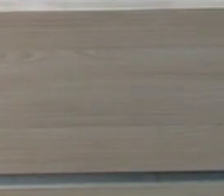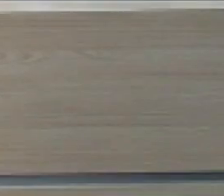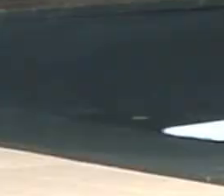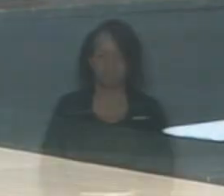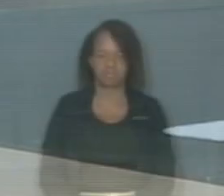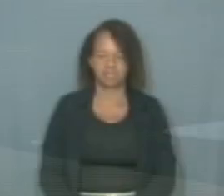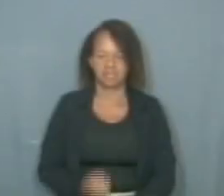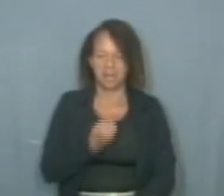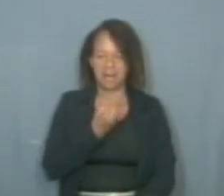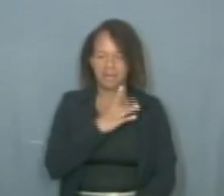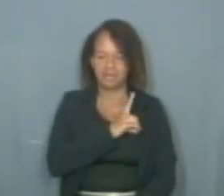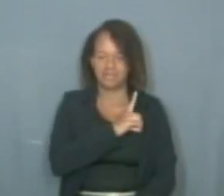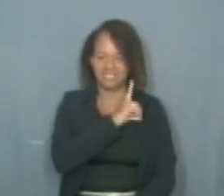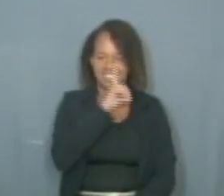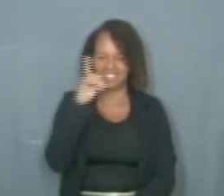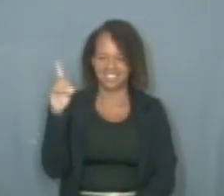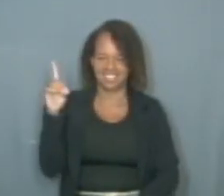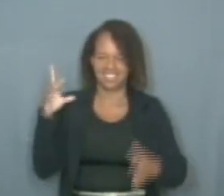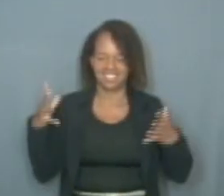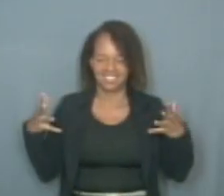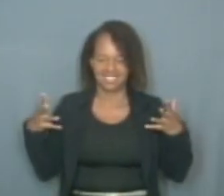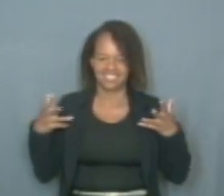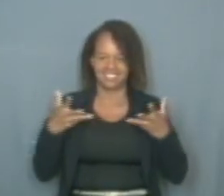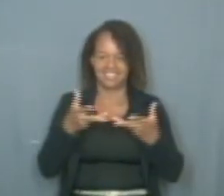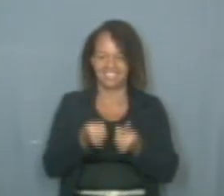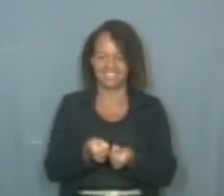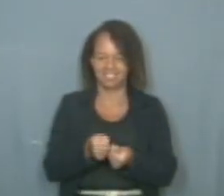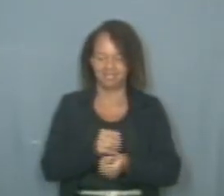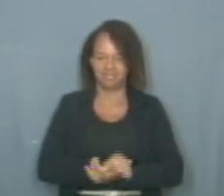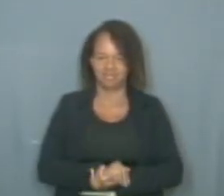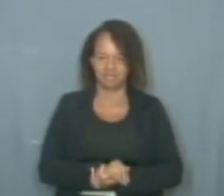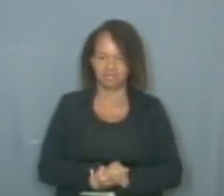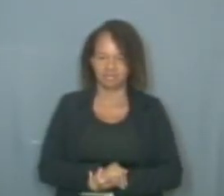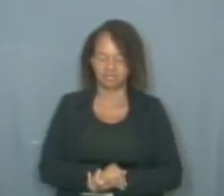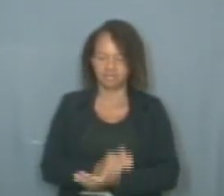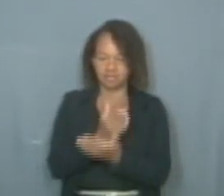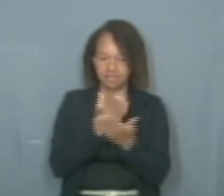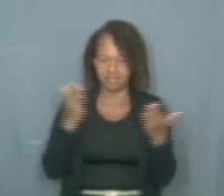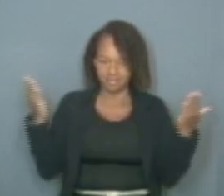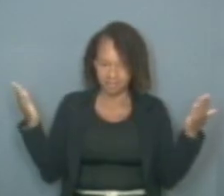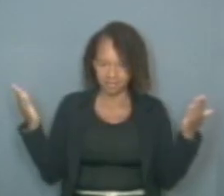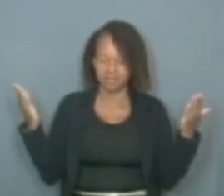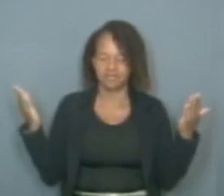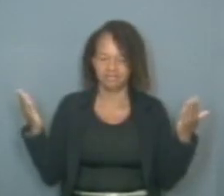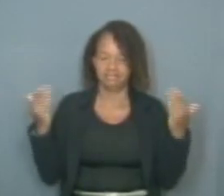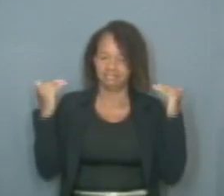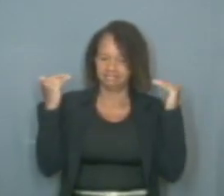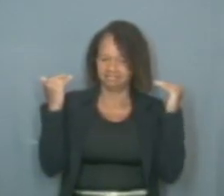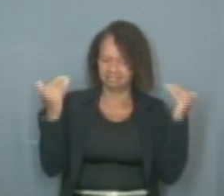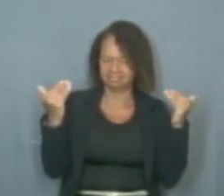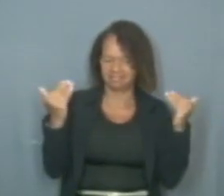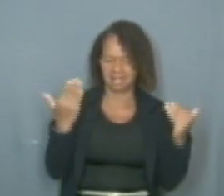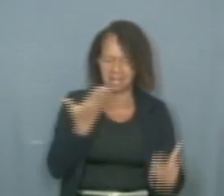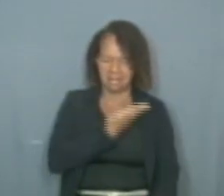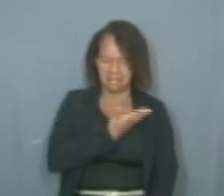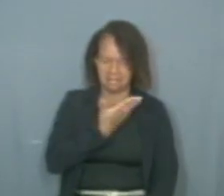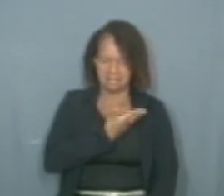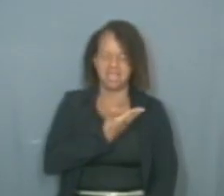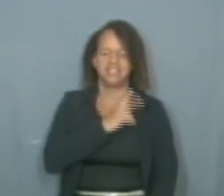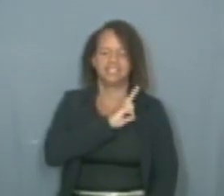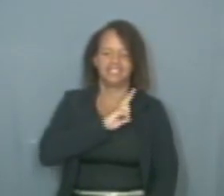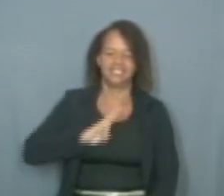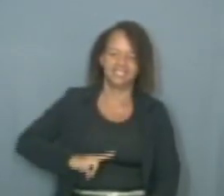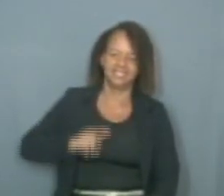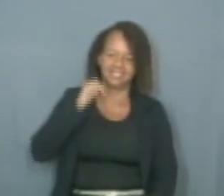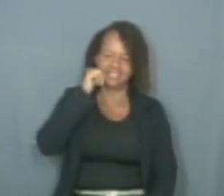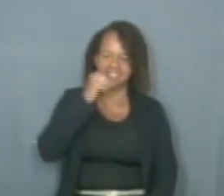Bom dia a todas, todos e todes. Senhoras e senhores, caríssimos colegas vereadores e